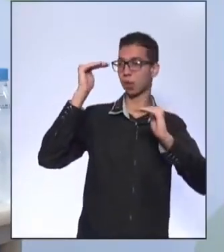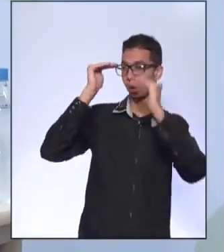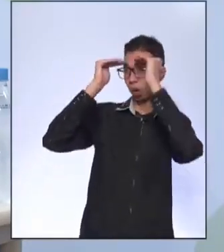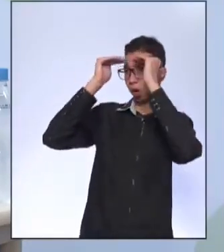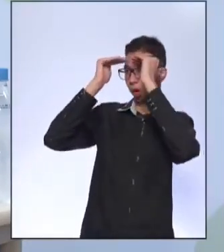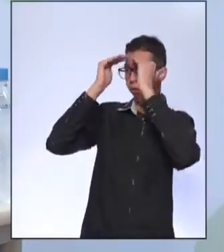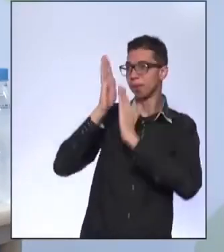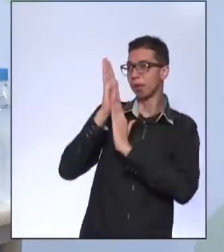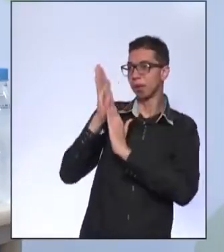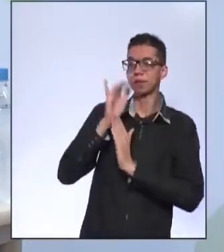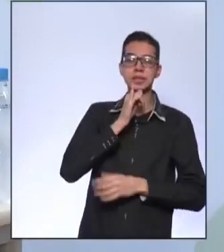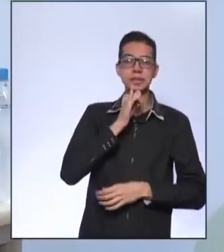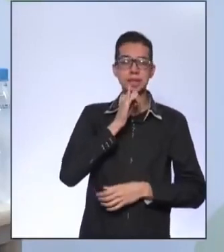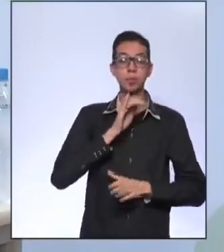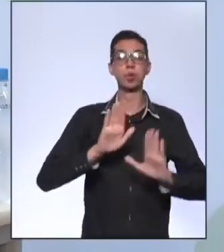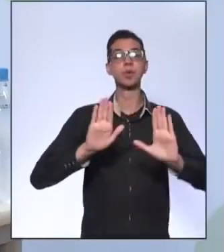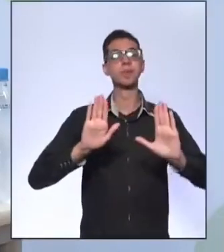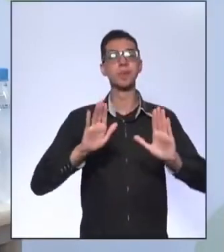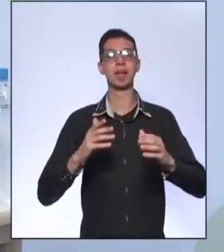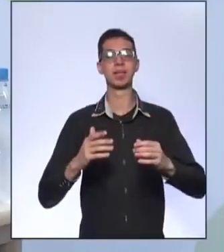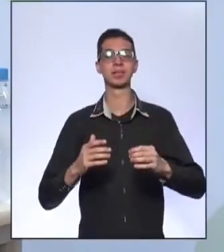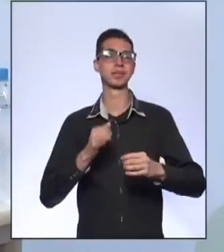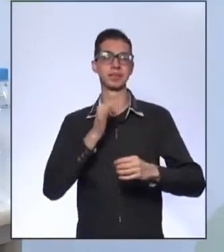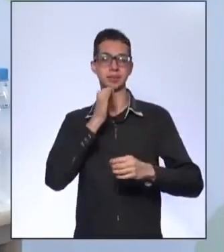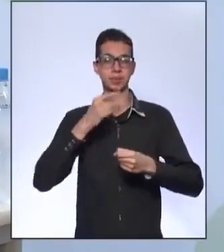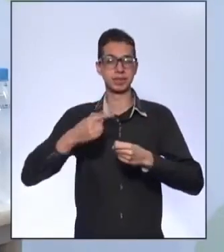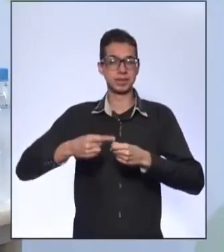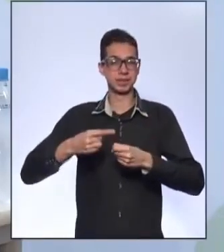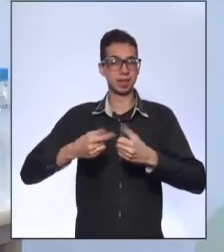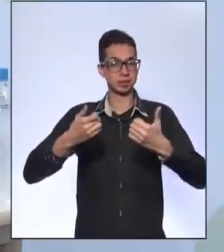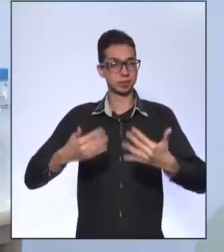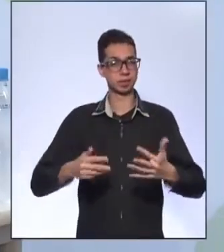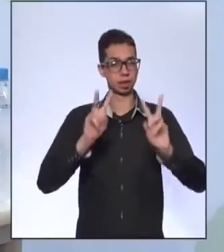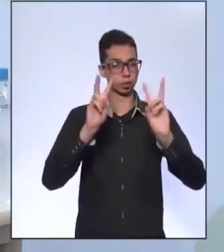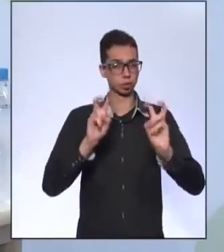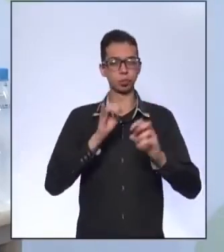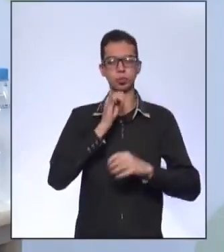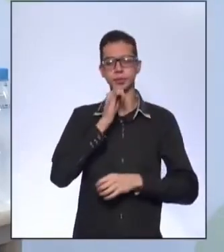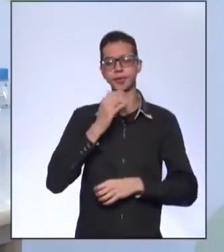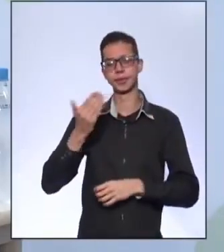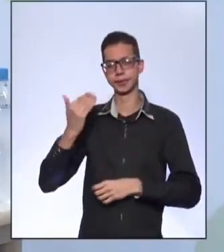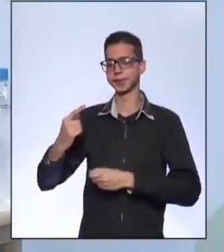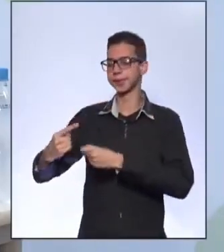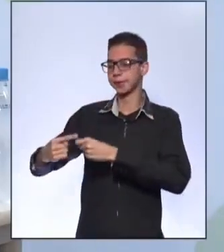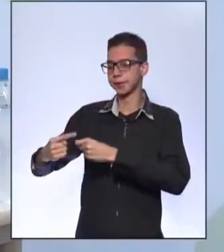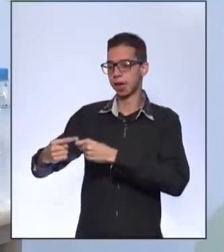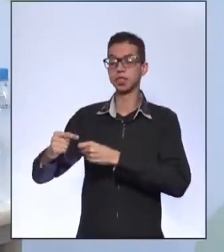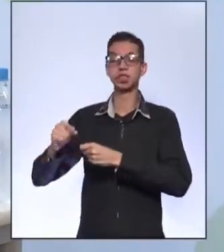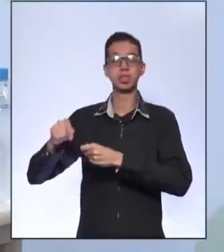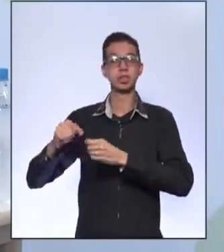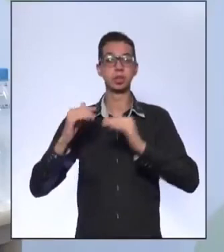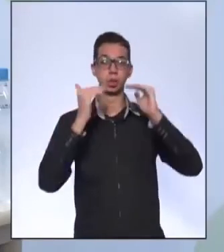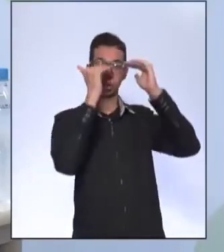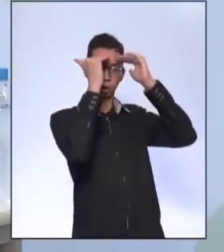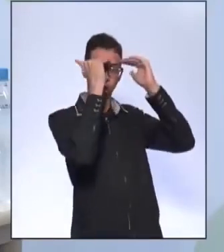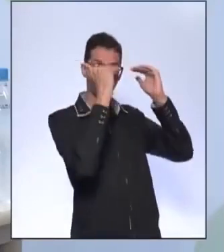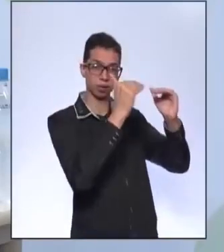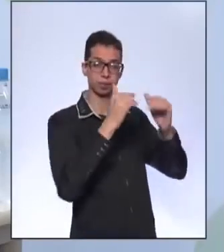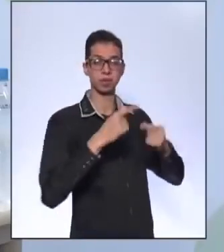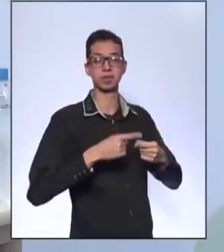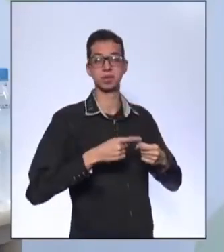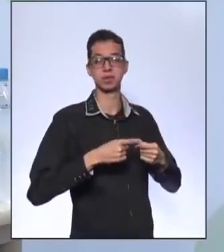antigamente falava a uma cidade subordinado a outra tanto é que Iraque Urbana até a década de 80 eram